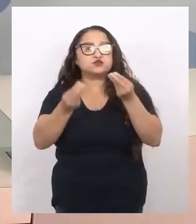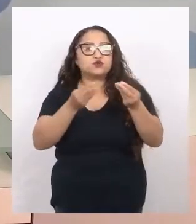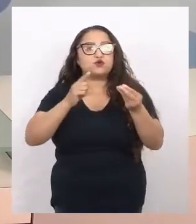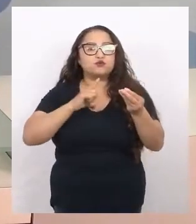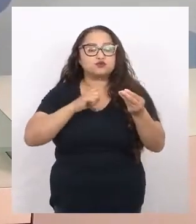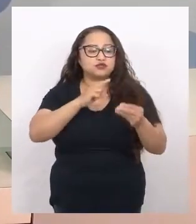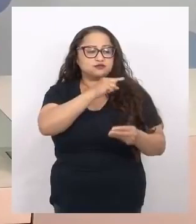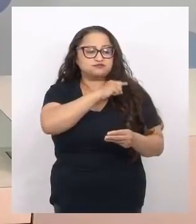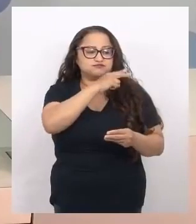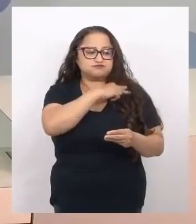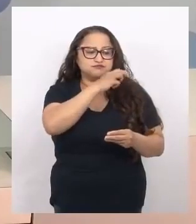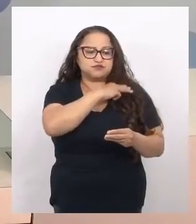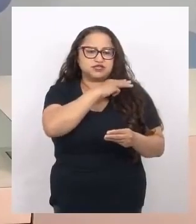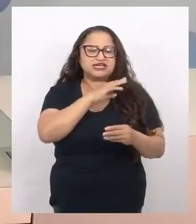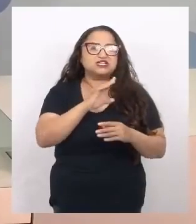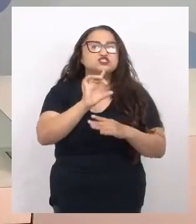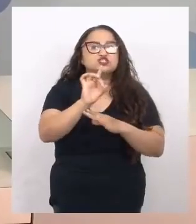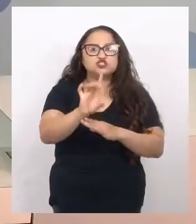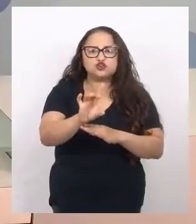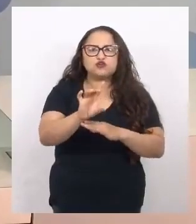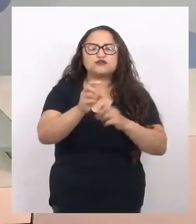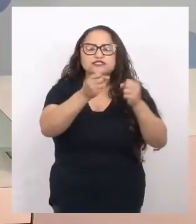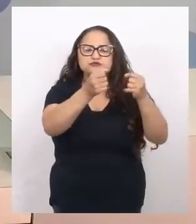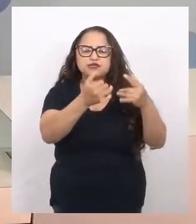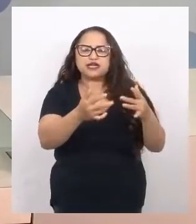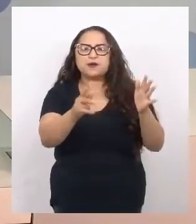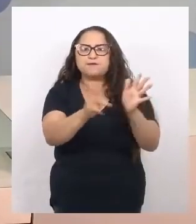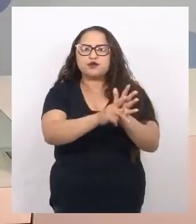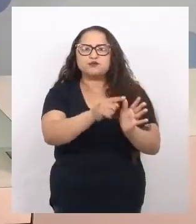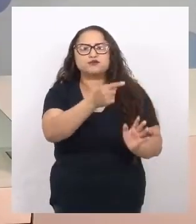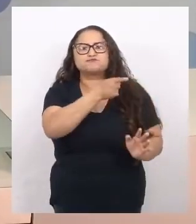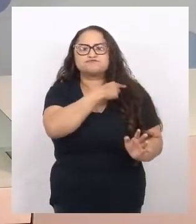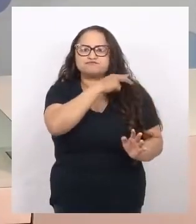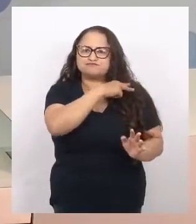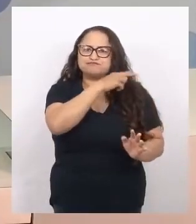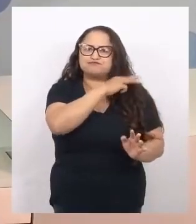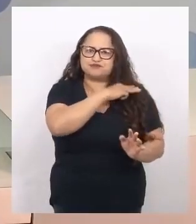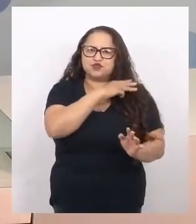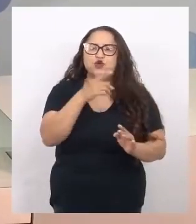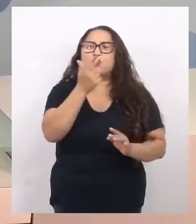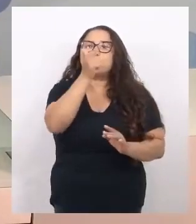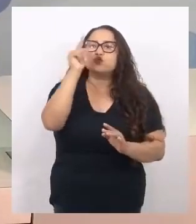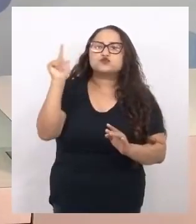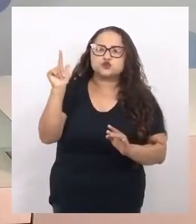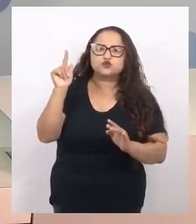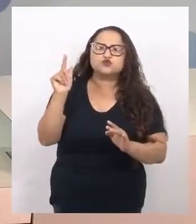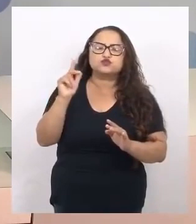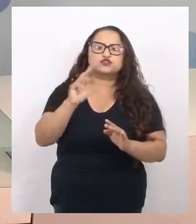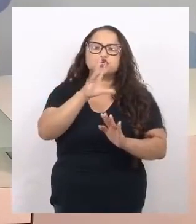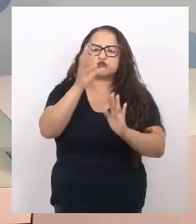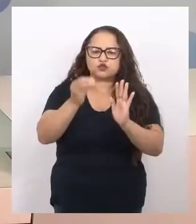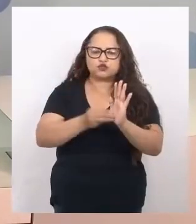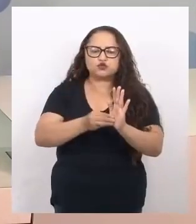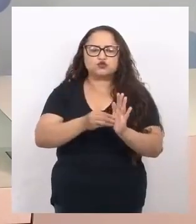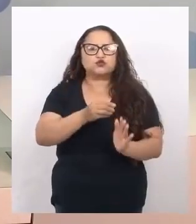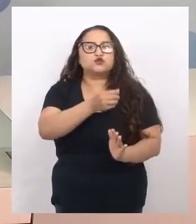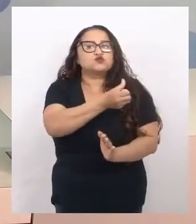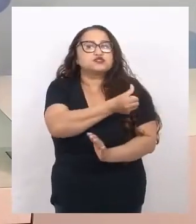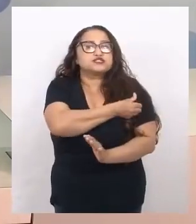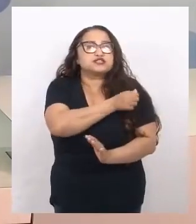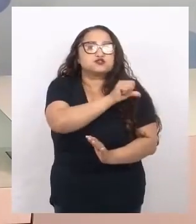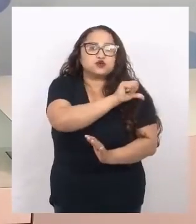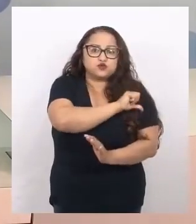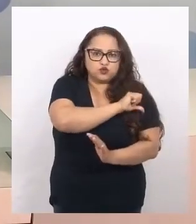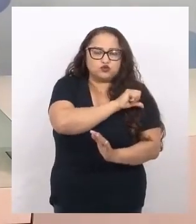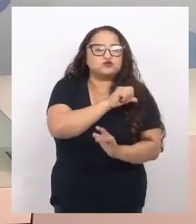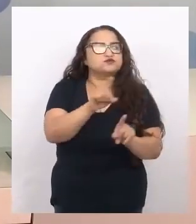vez em quando a gente vai falar só com o ensino médio. O resto todo se aplica aos anos iniciais e anos finais. Então, permaneçam conosco